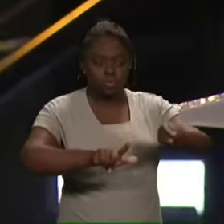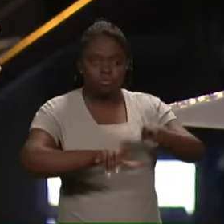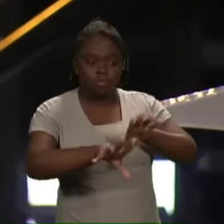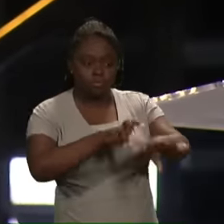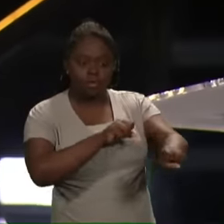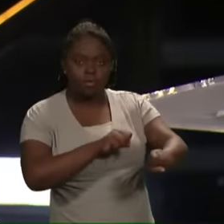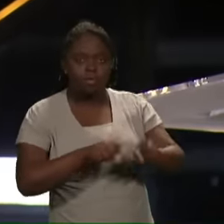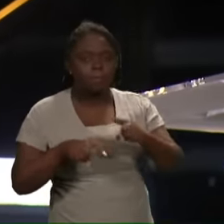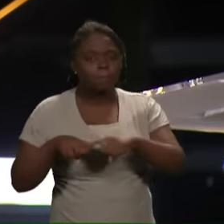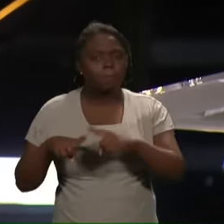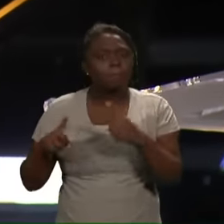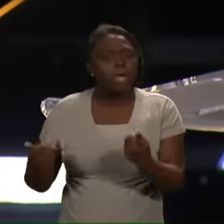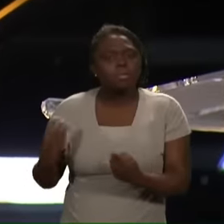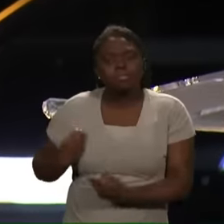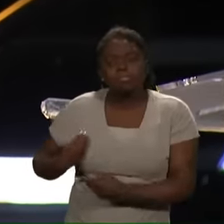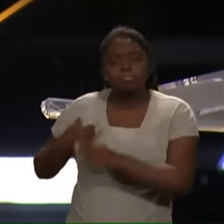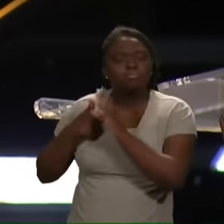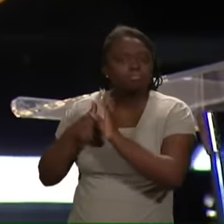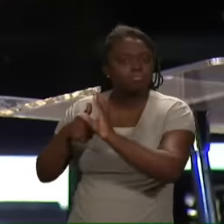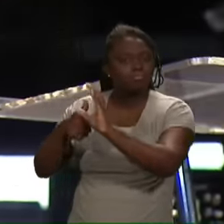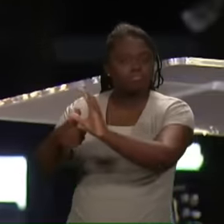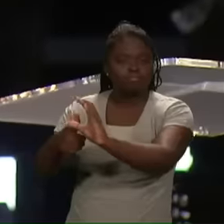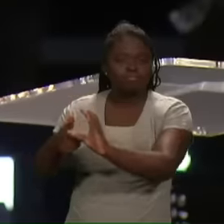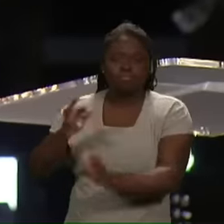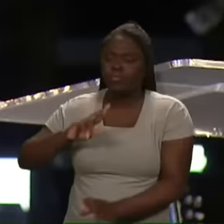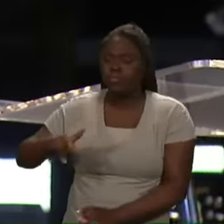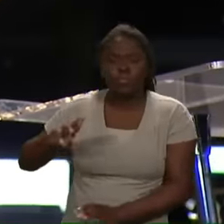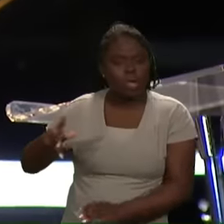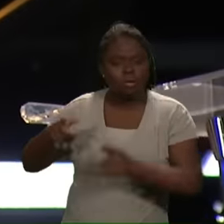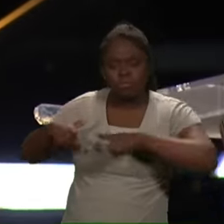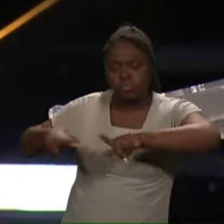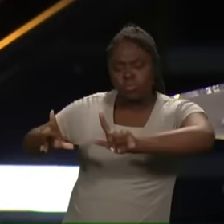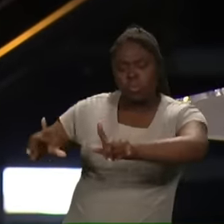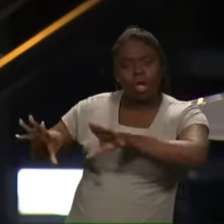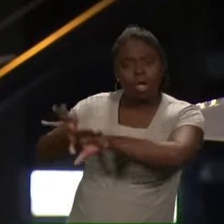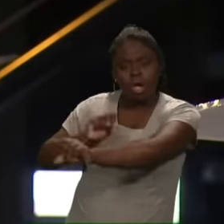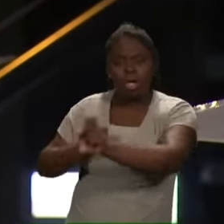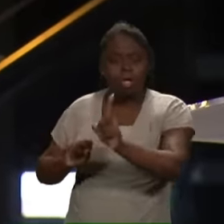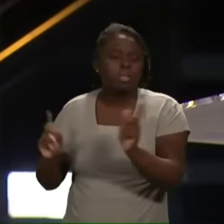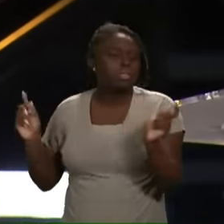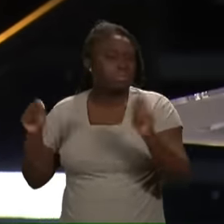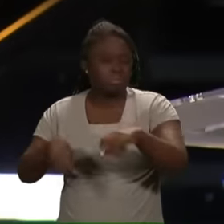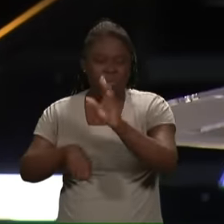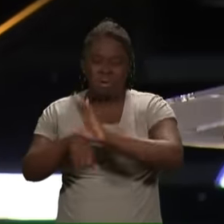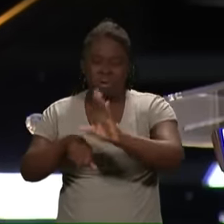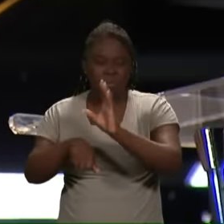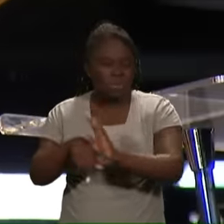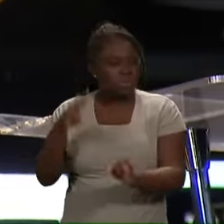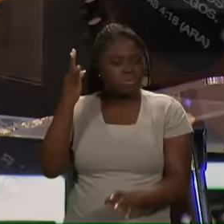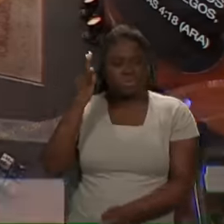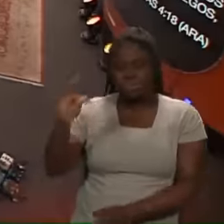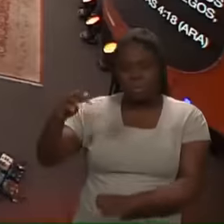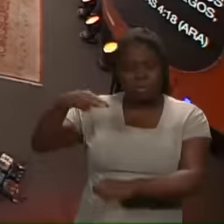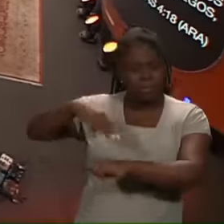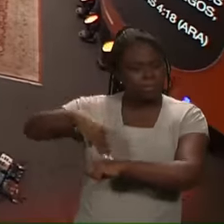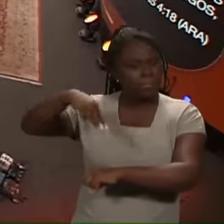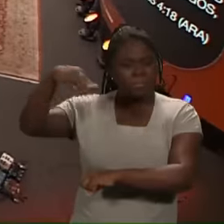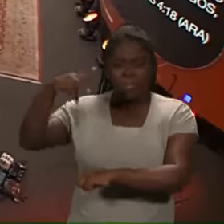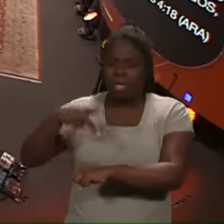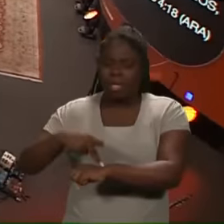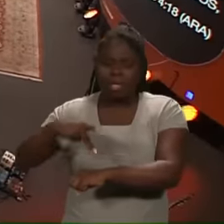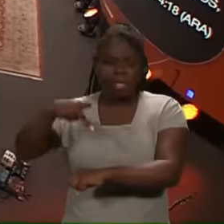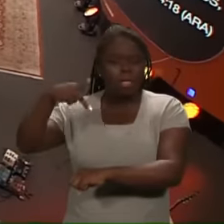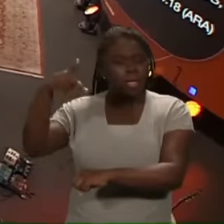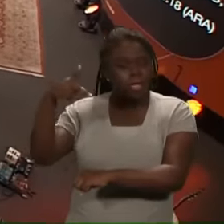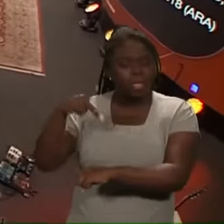na vida cristã, não são os diplomas. Você pode fazer curso de teologia, mestrado,